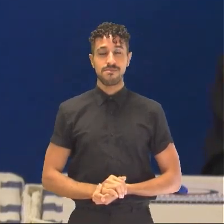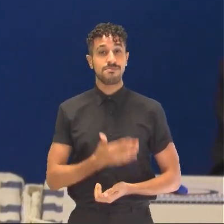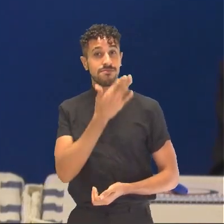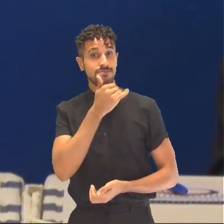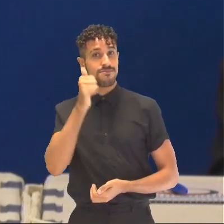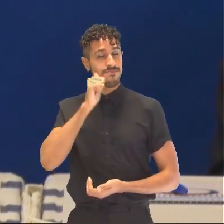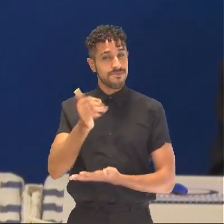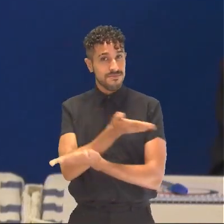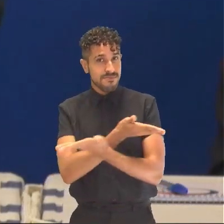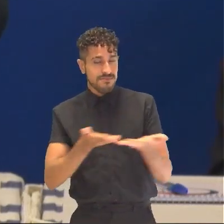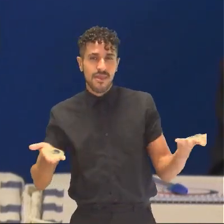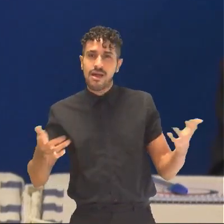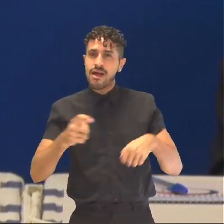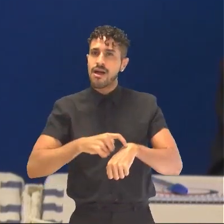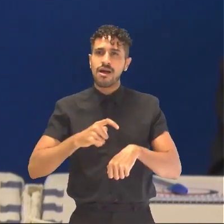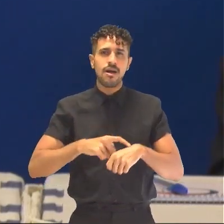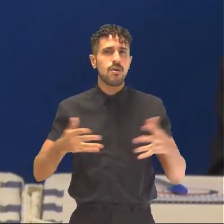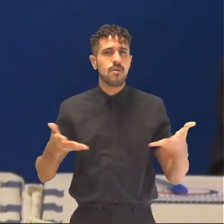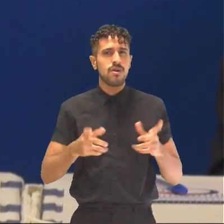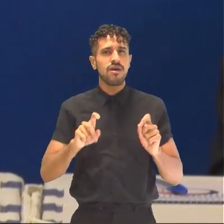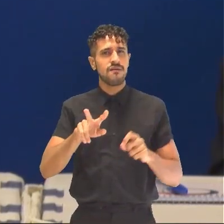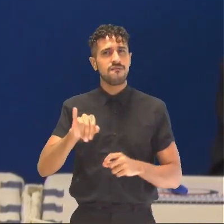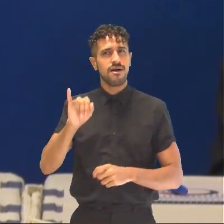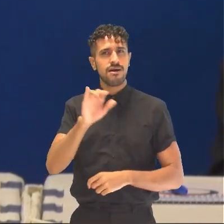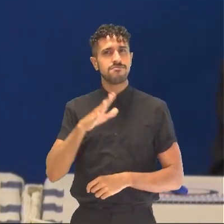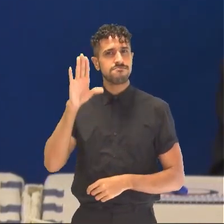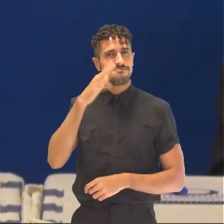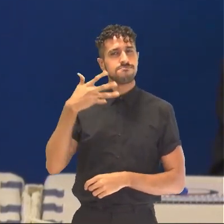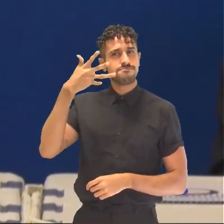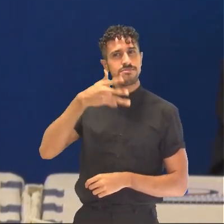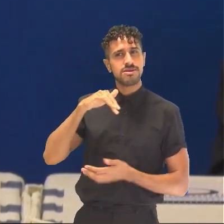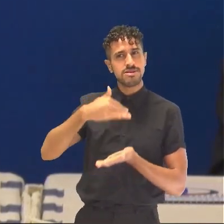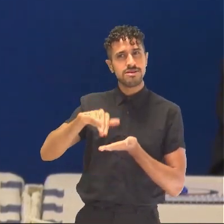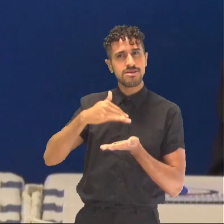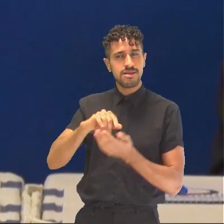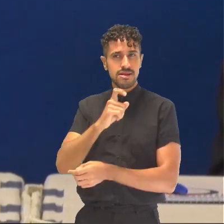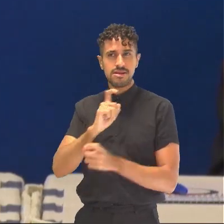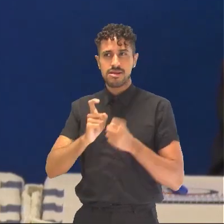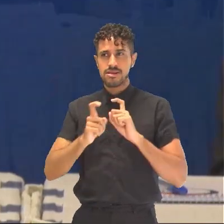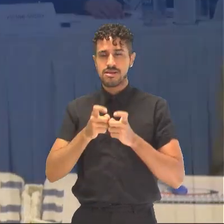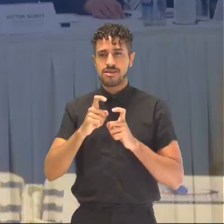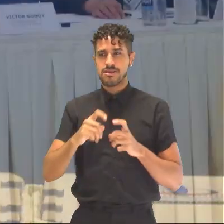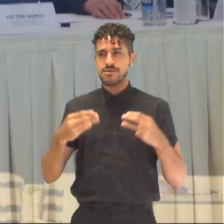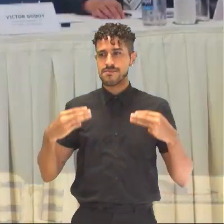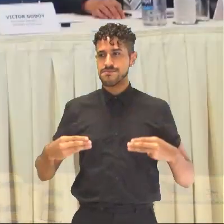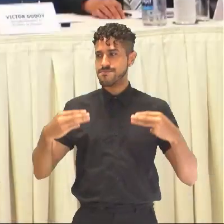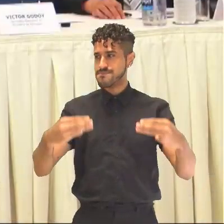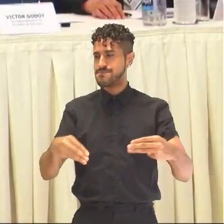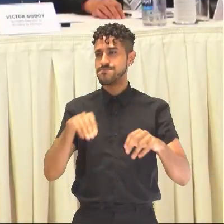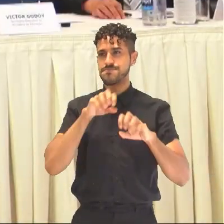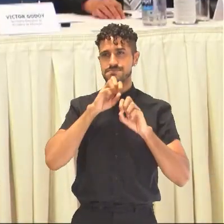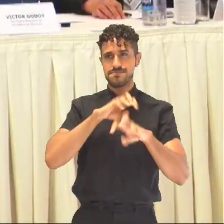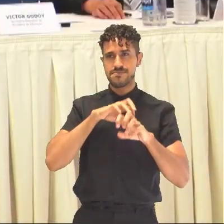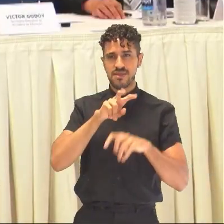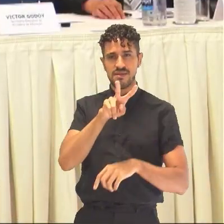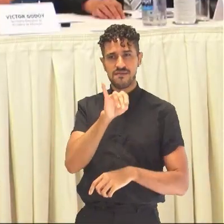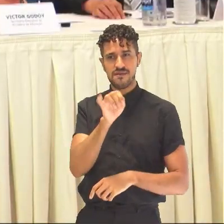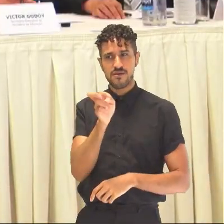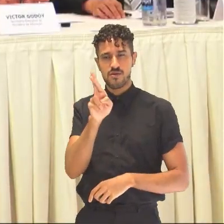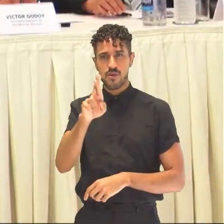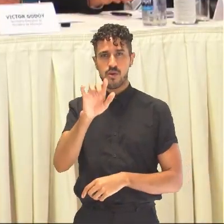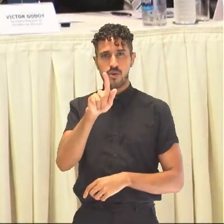Senhoras e senhores, neste momento vai usar da palavra o secretário executivo do Ministério da Educação, Vitor